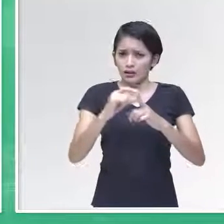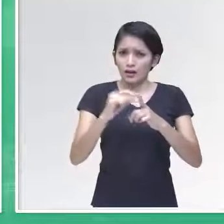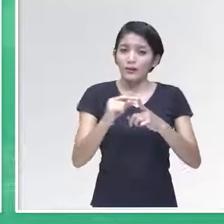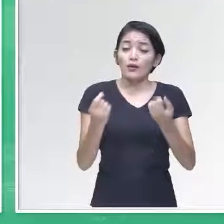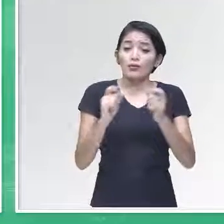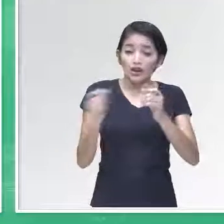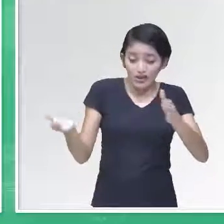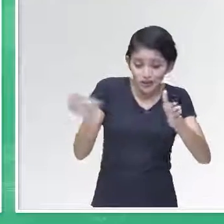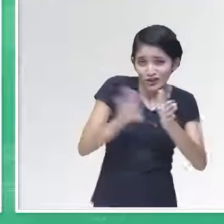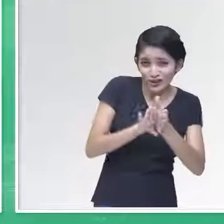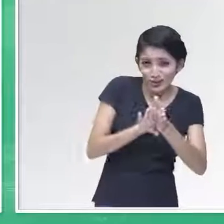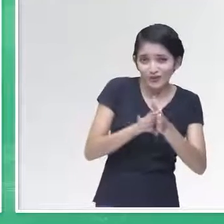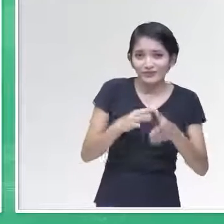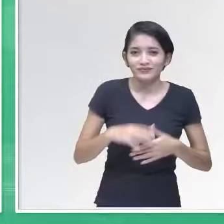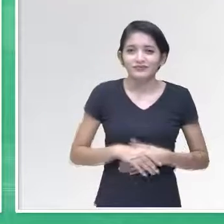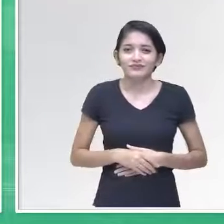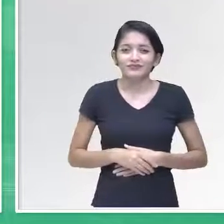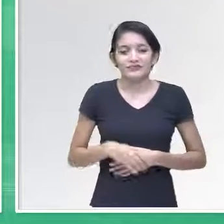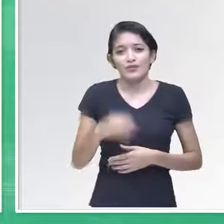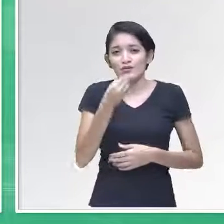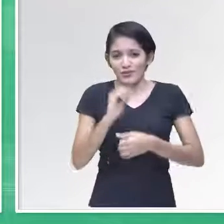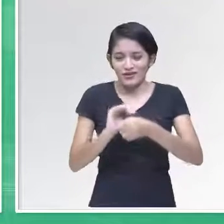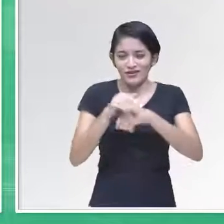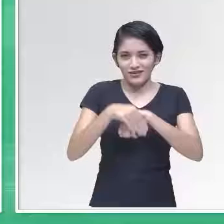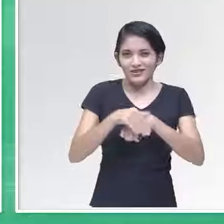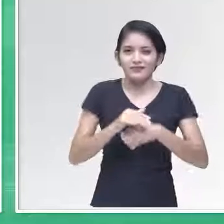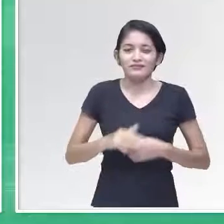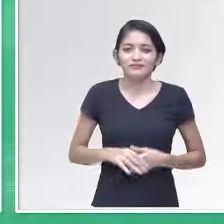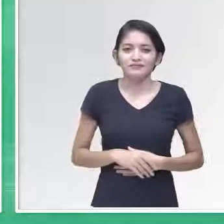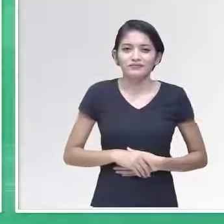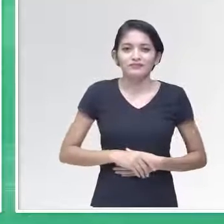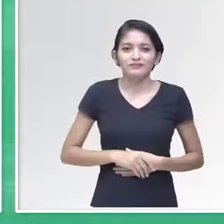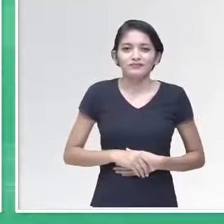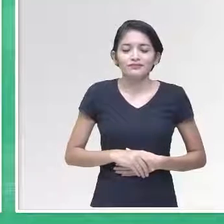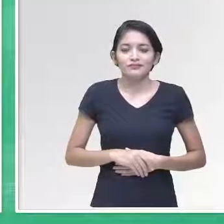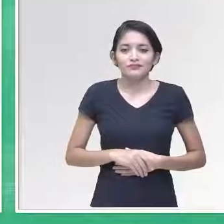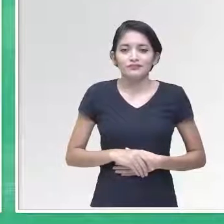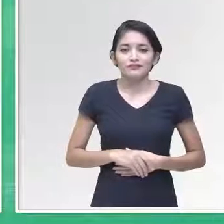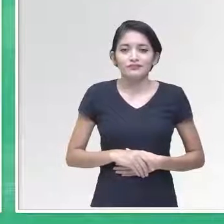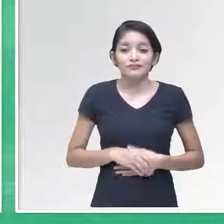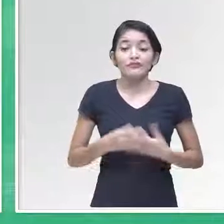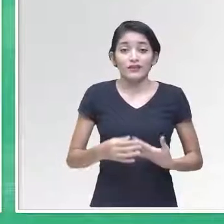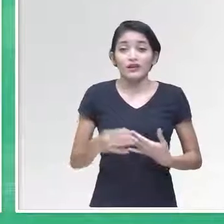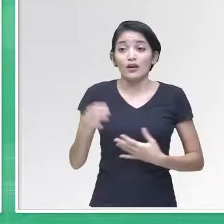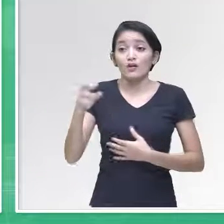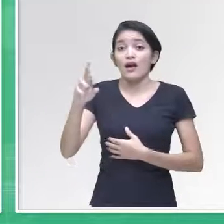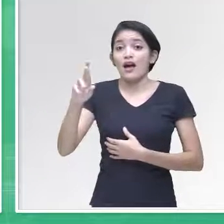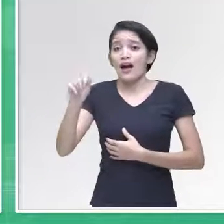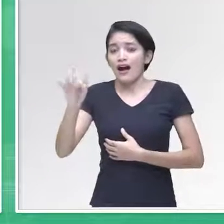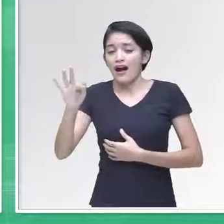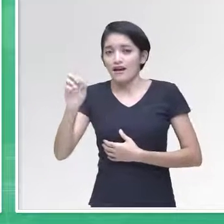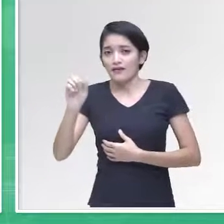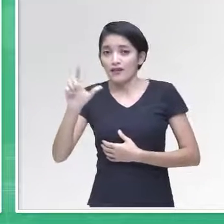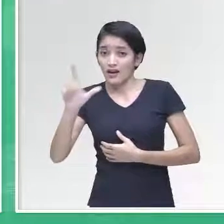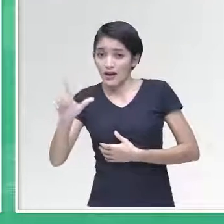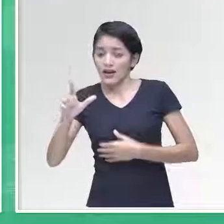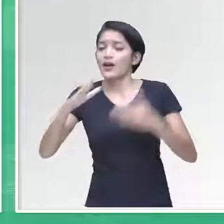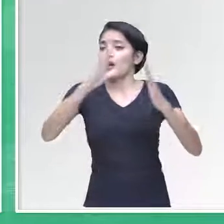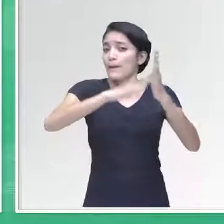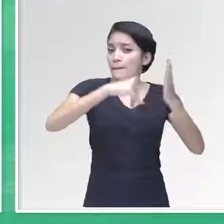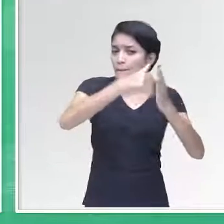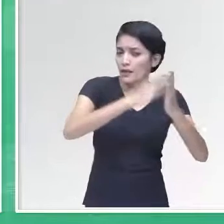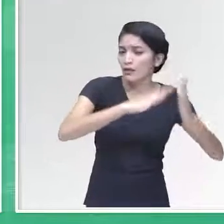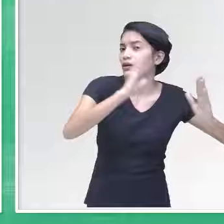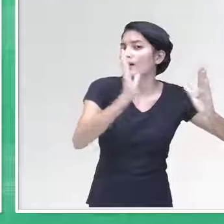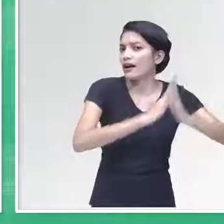evening. Beleza? Então, gente, ó. Rafael pintou a casa. Certo? Quem